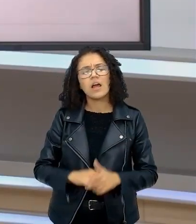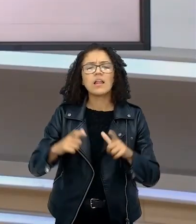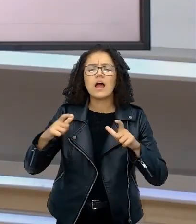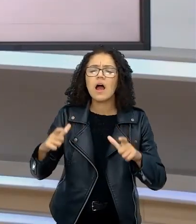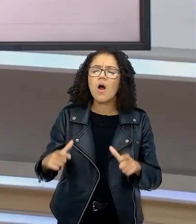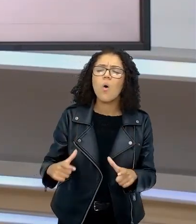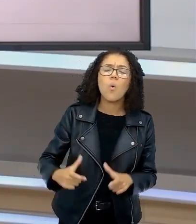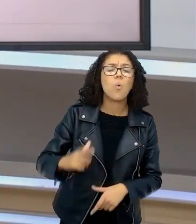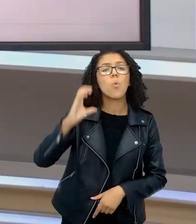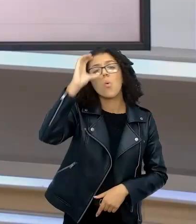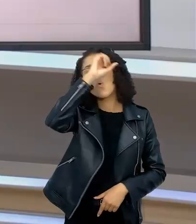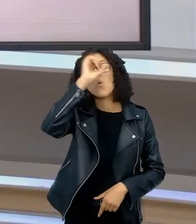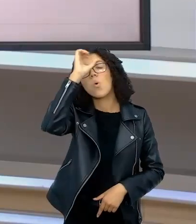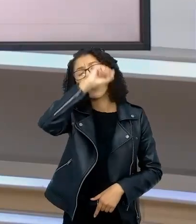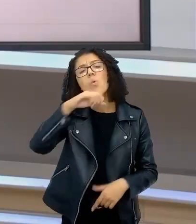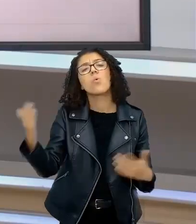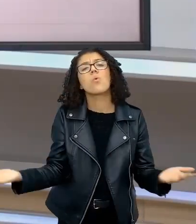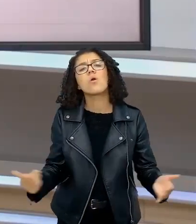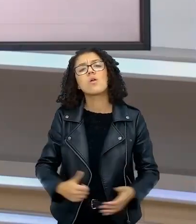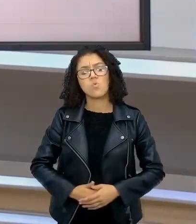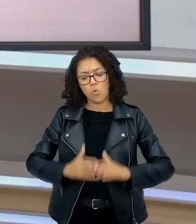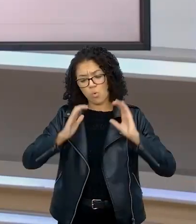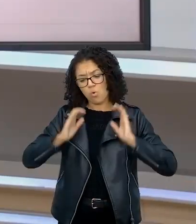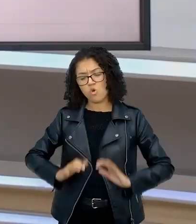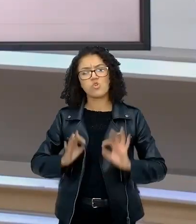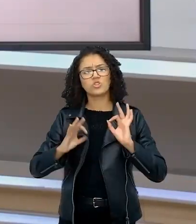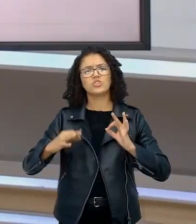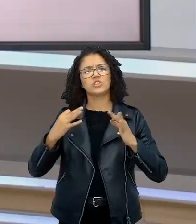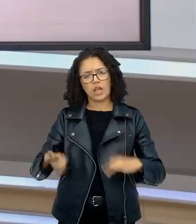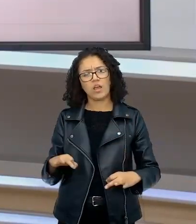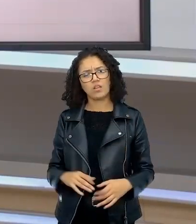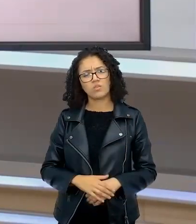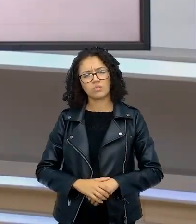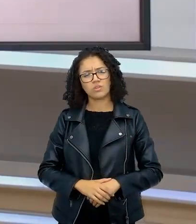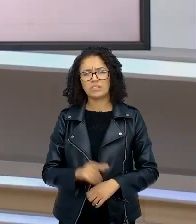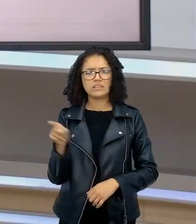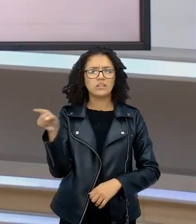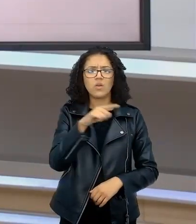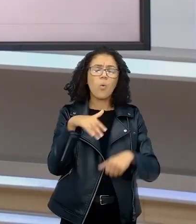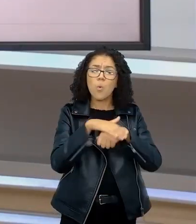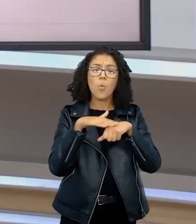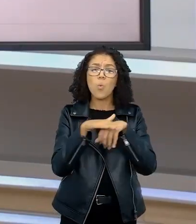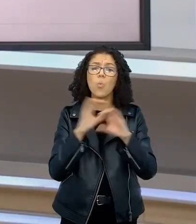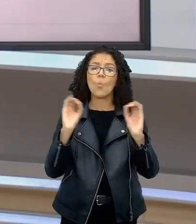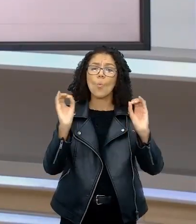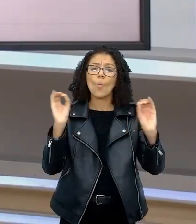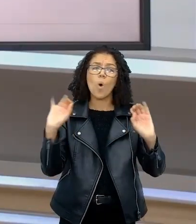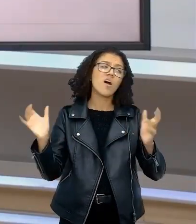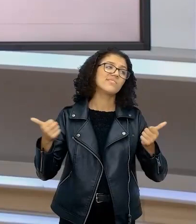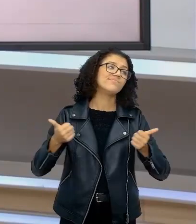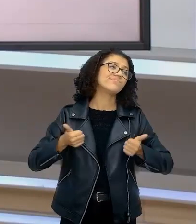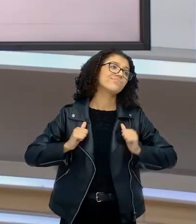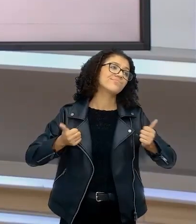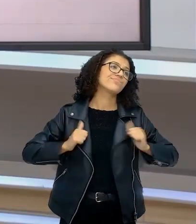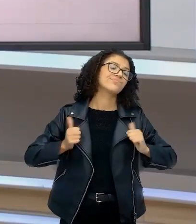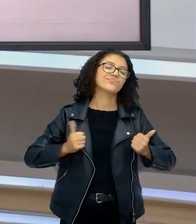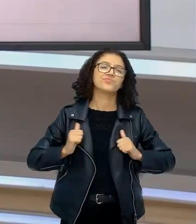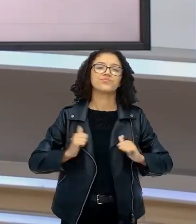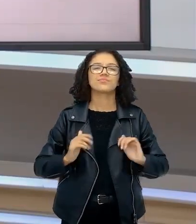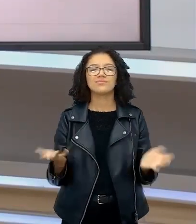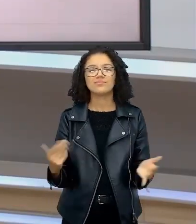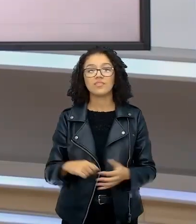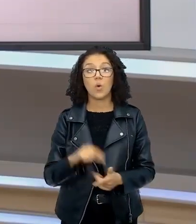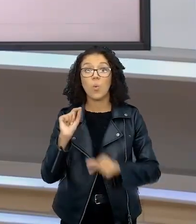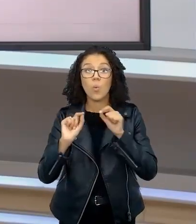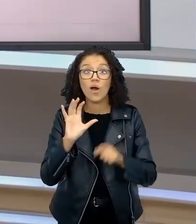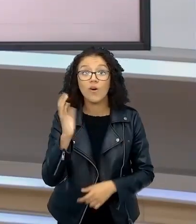a se comportar, como se comportar sexualmente? A gente não fala sobre isso. E aí, gente, o que acontece é que